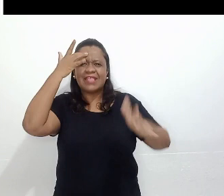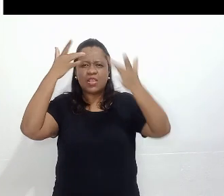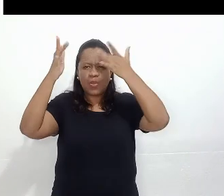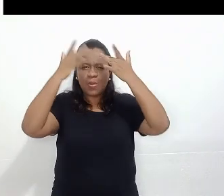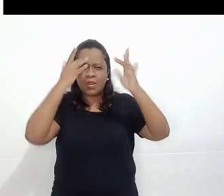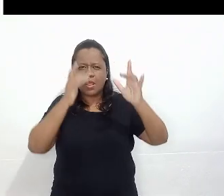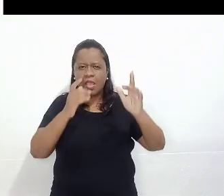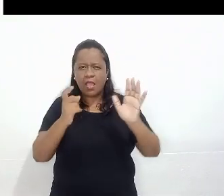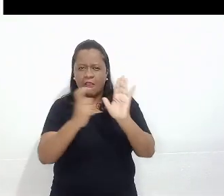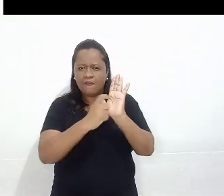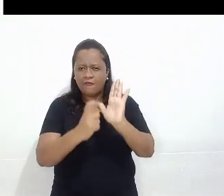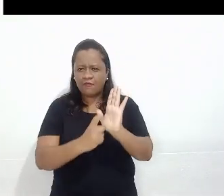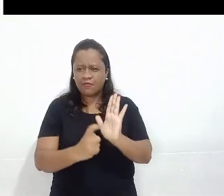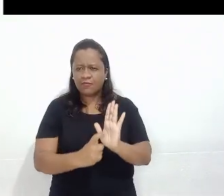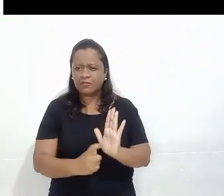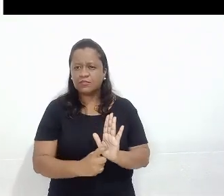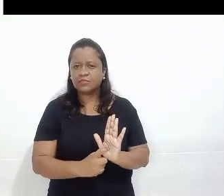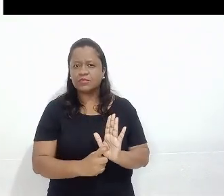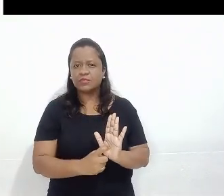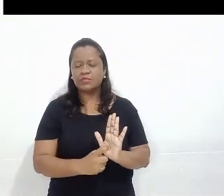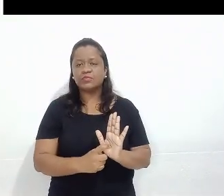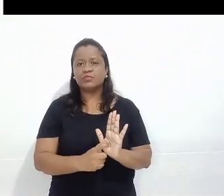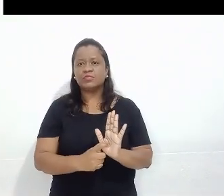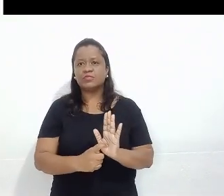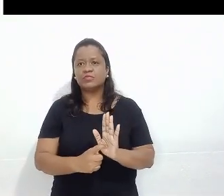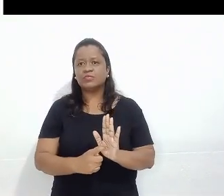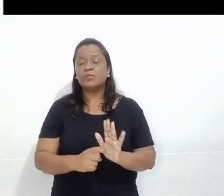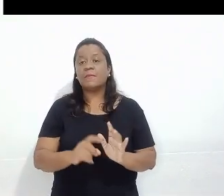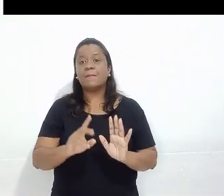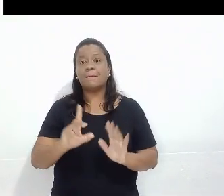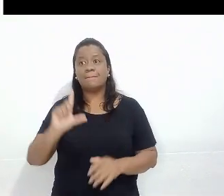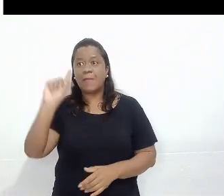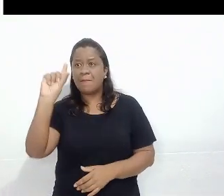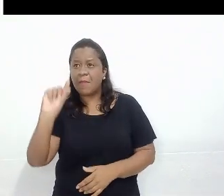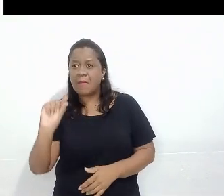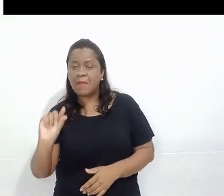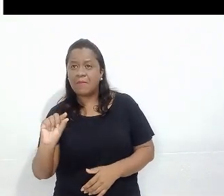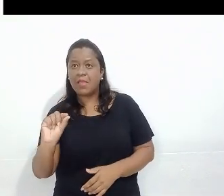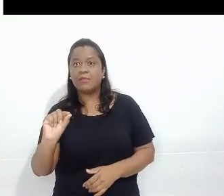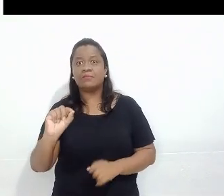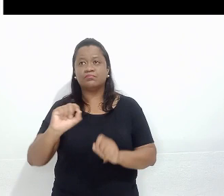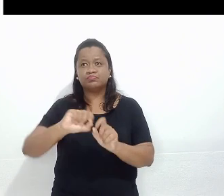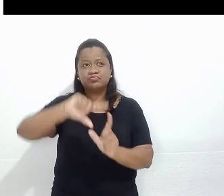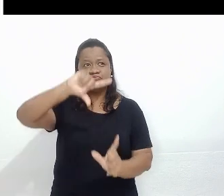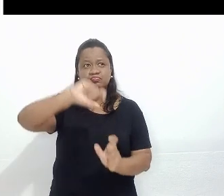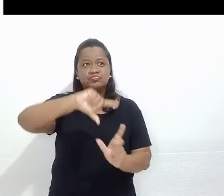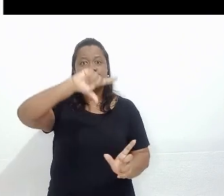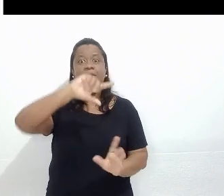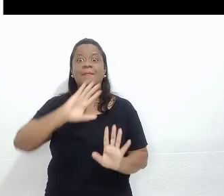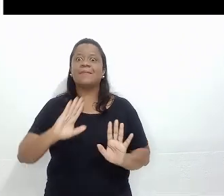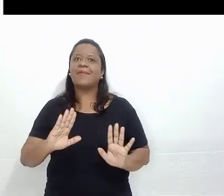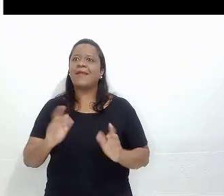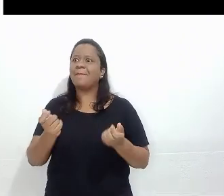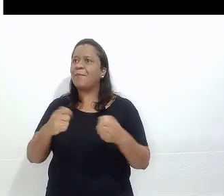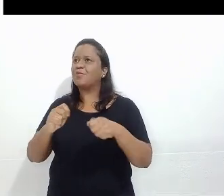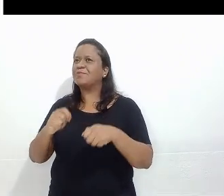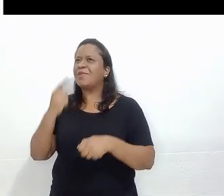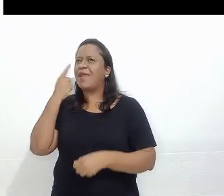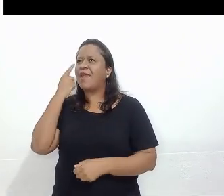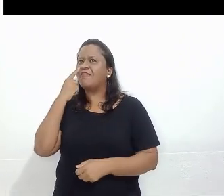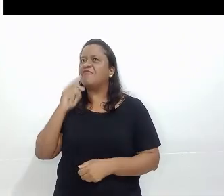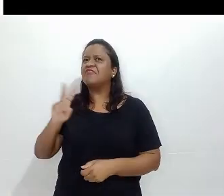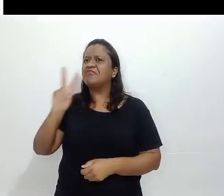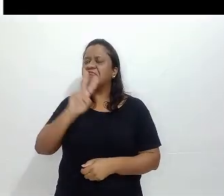aquelas funções, todos aqueles botões, você vai ver pelo menos as possibilidades que existem. Isso é interessante. Quando você sabe o que